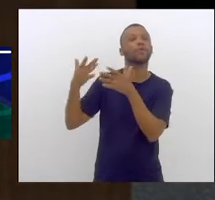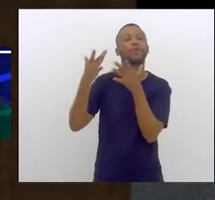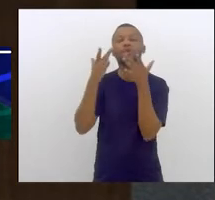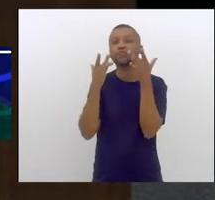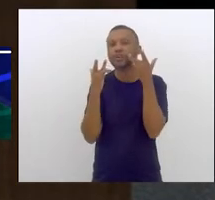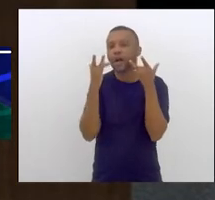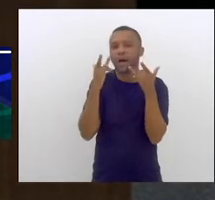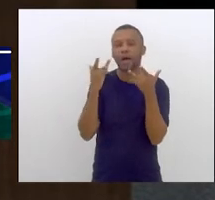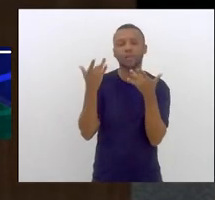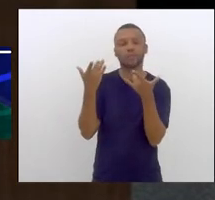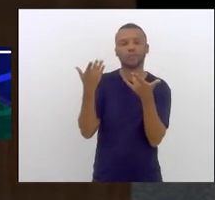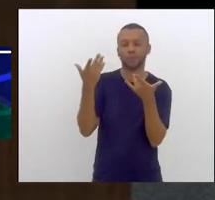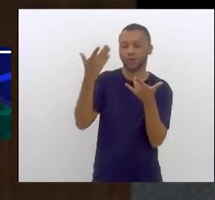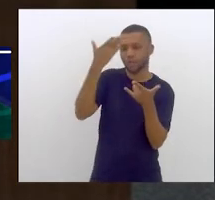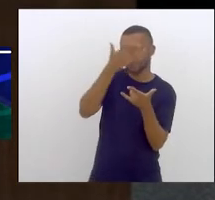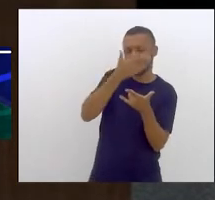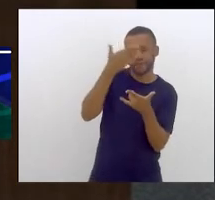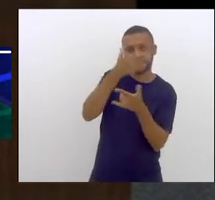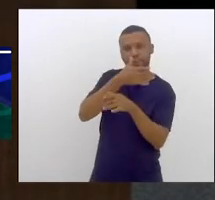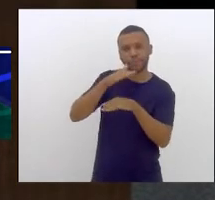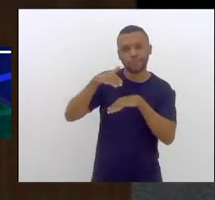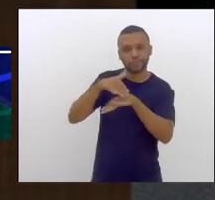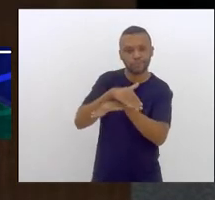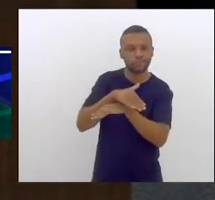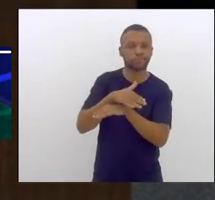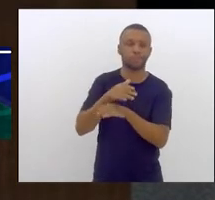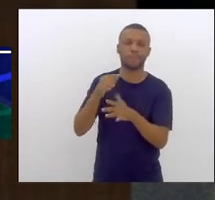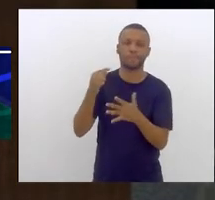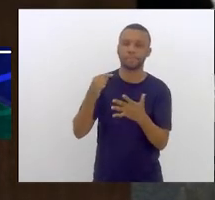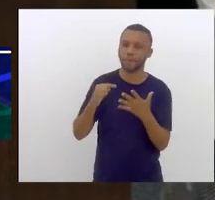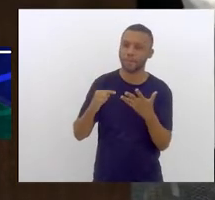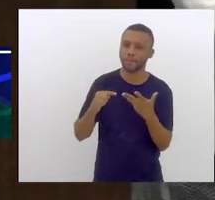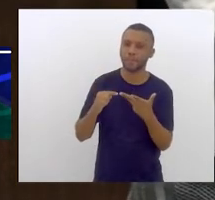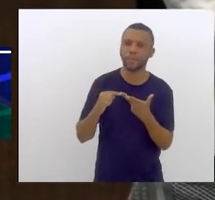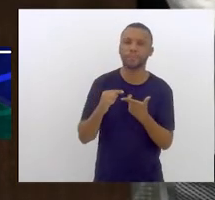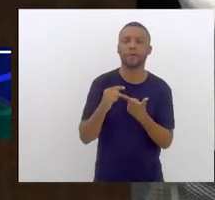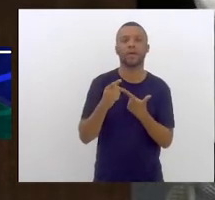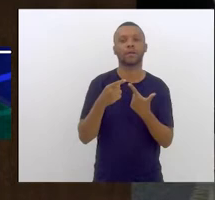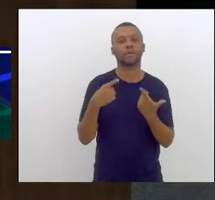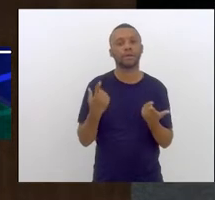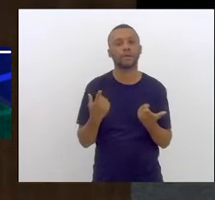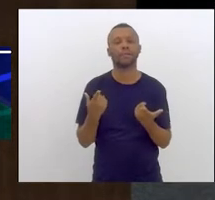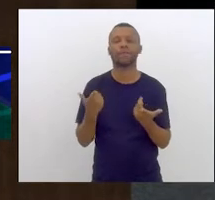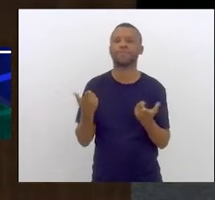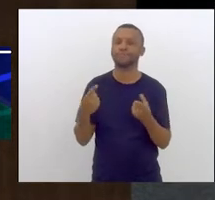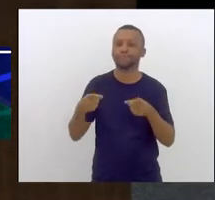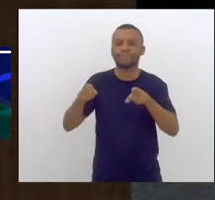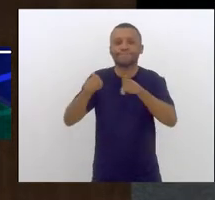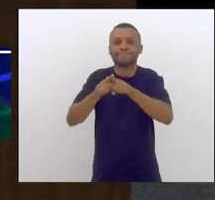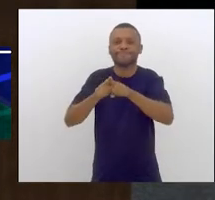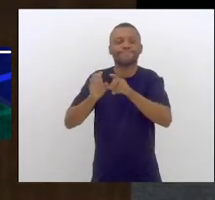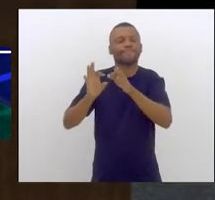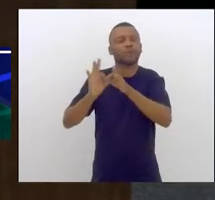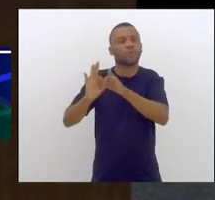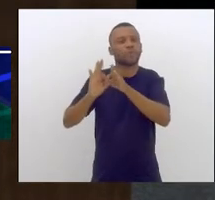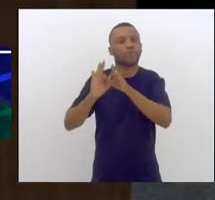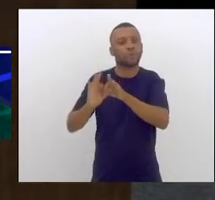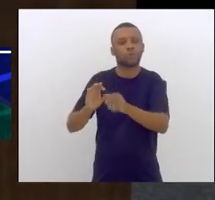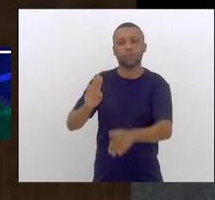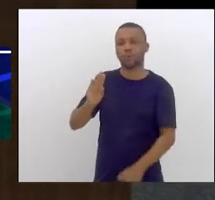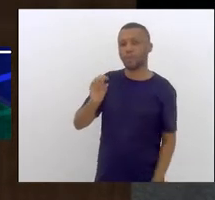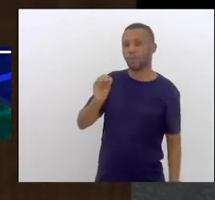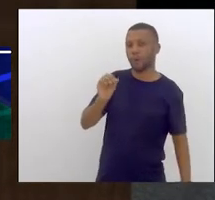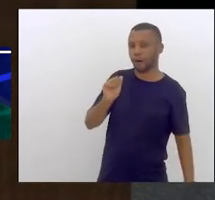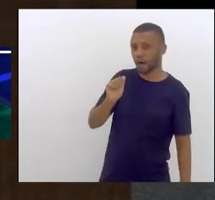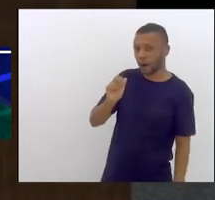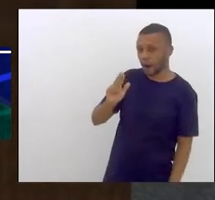invisível, outras linhas. E eu fui muito, muito companheiro do Boal, inclusive ajudei ele quando